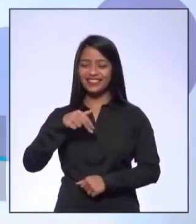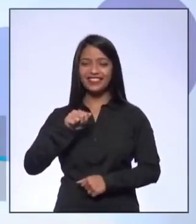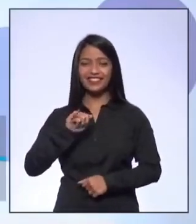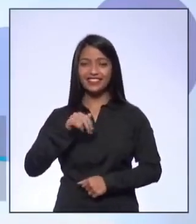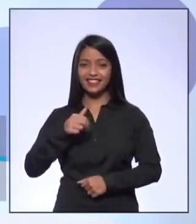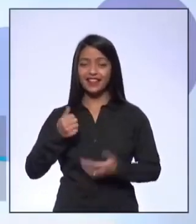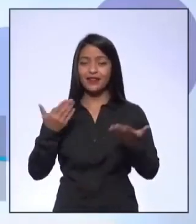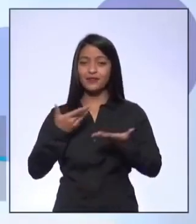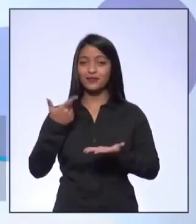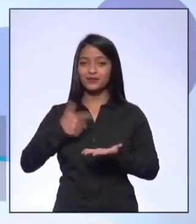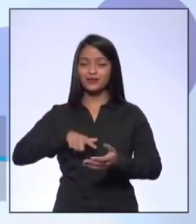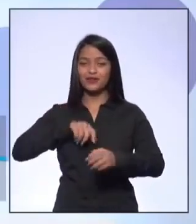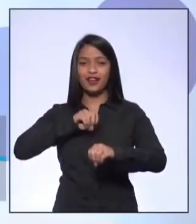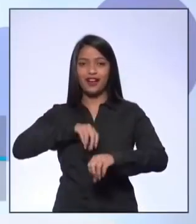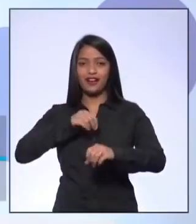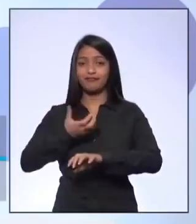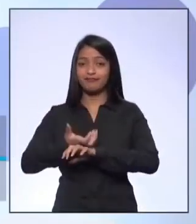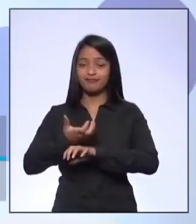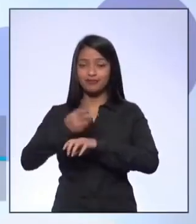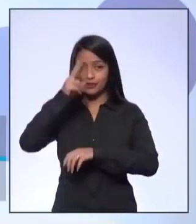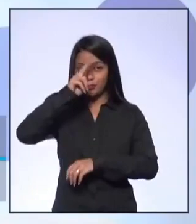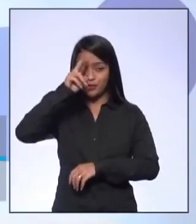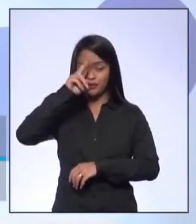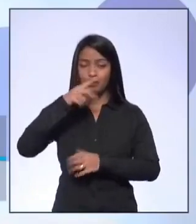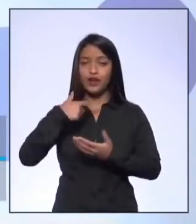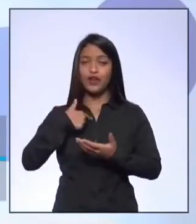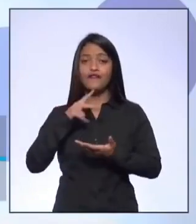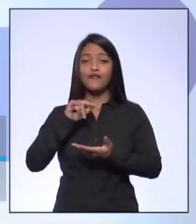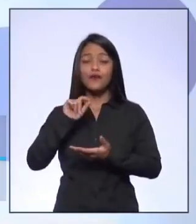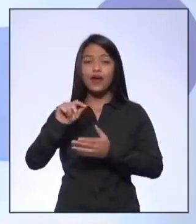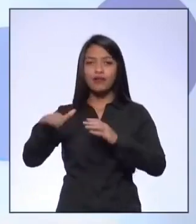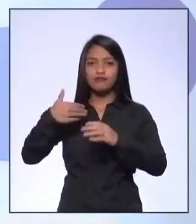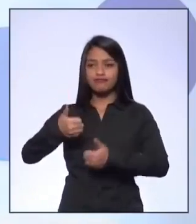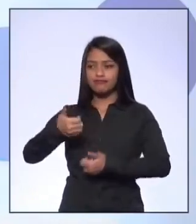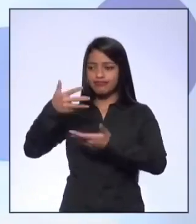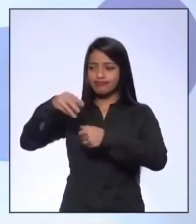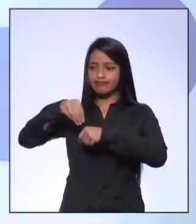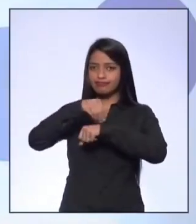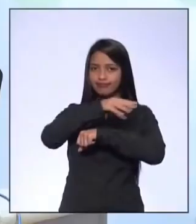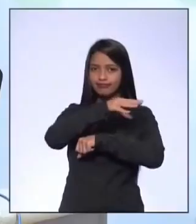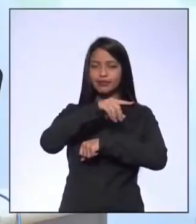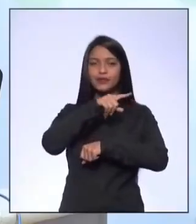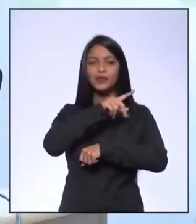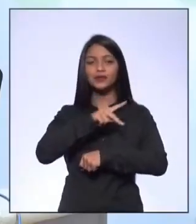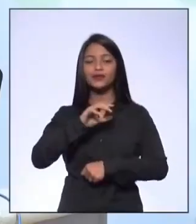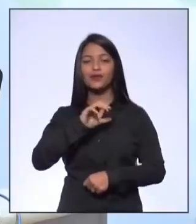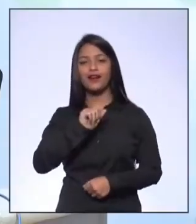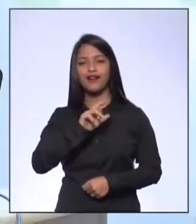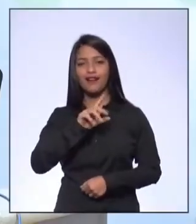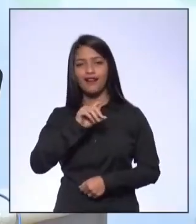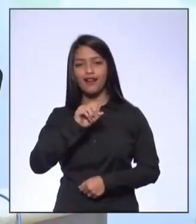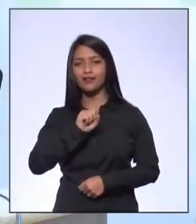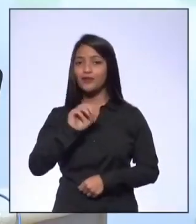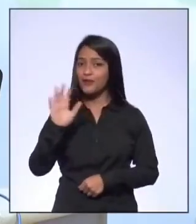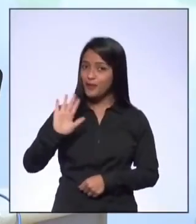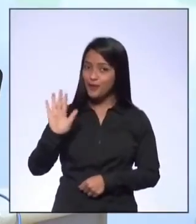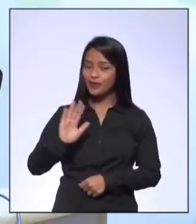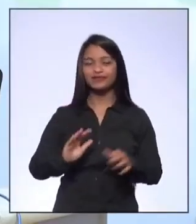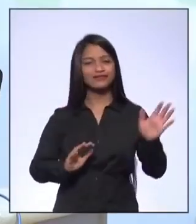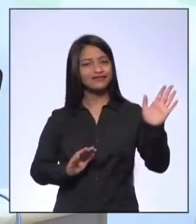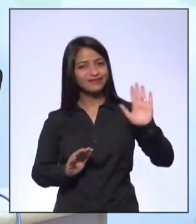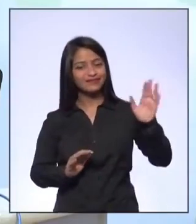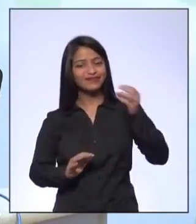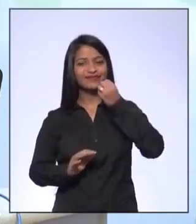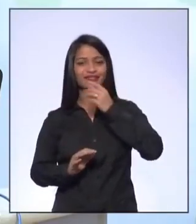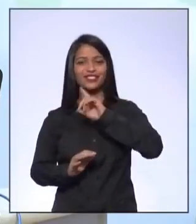uma aula de História. Vou mediar a aula do professor Carlos Neri. Olá, professor Carlos. Olá, professora Janaína, bom dia. Bom